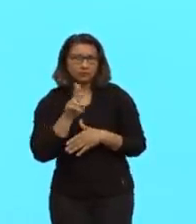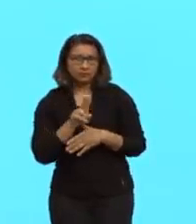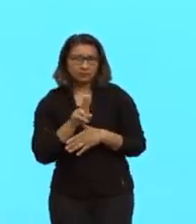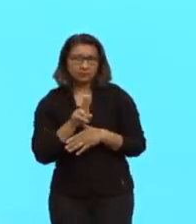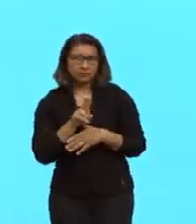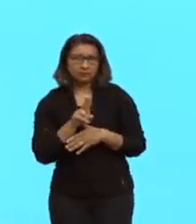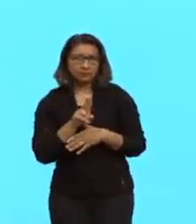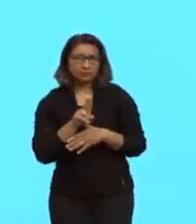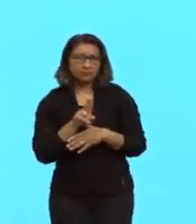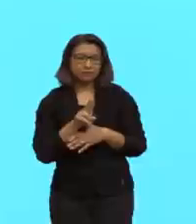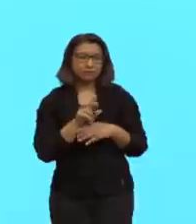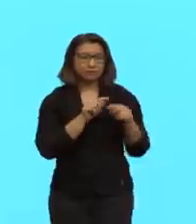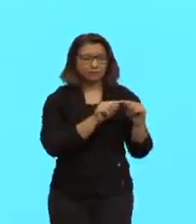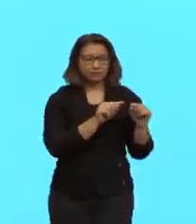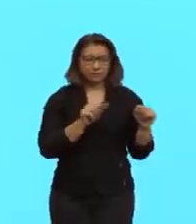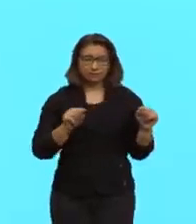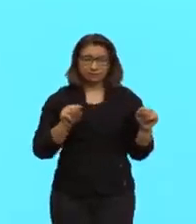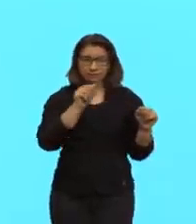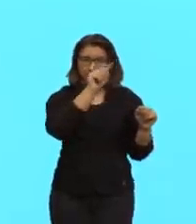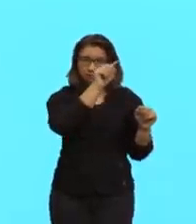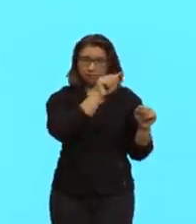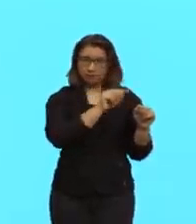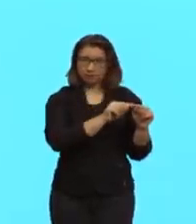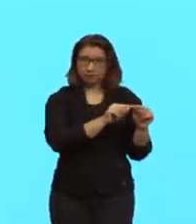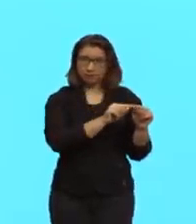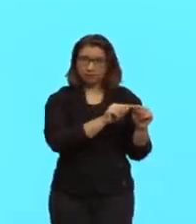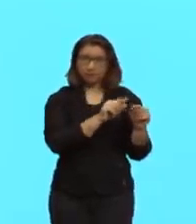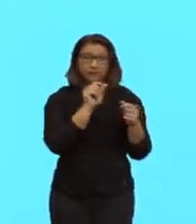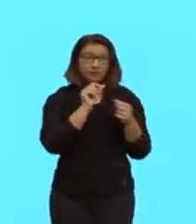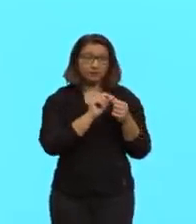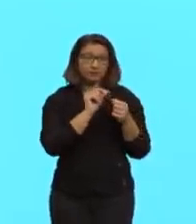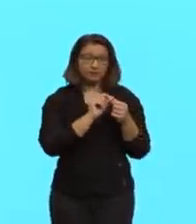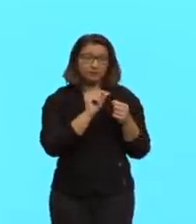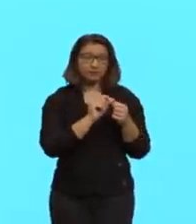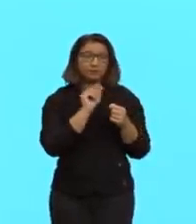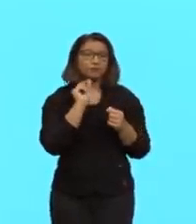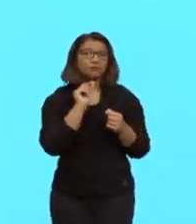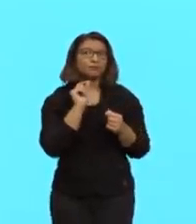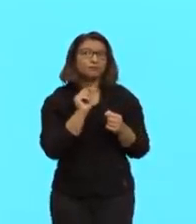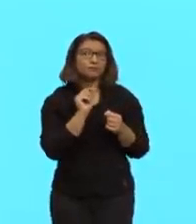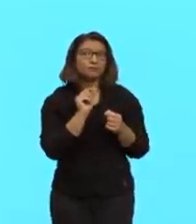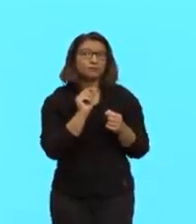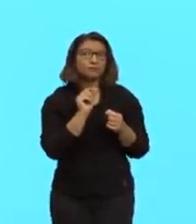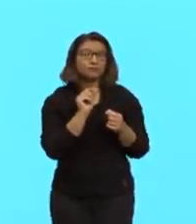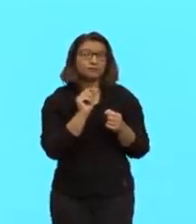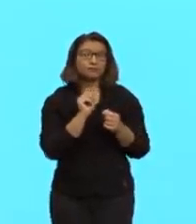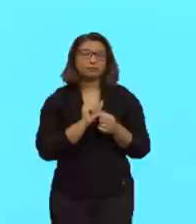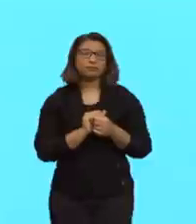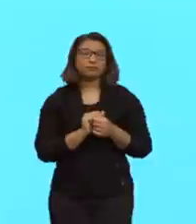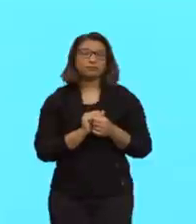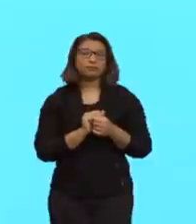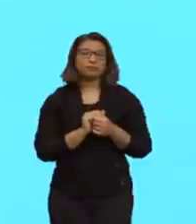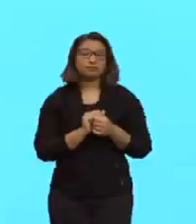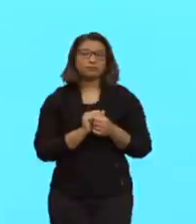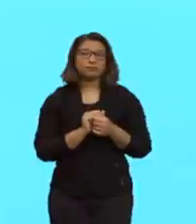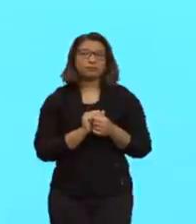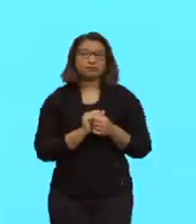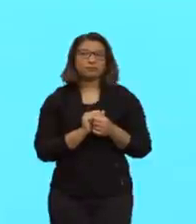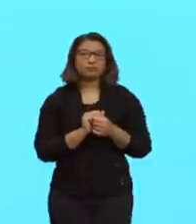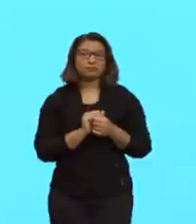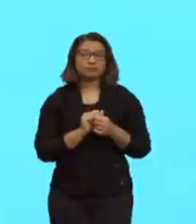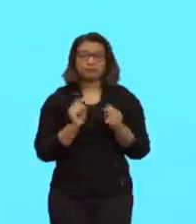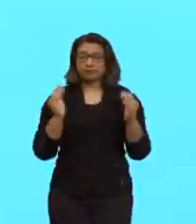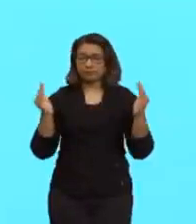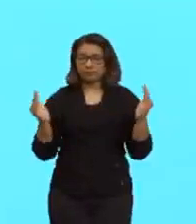o triângulo no próprio triângulo, eu fiz o trabalho com a estaca de madeira